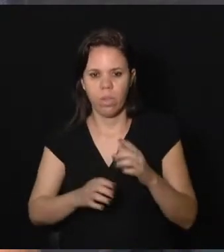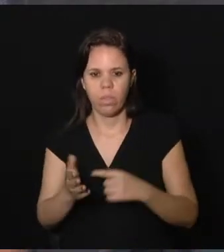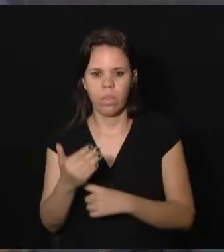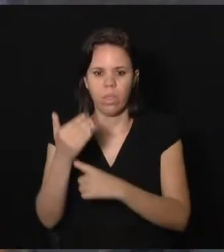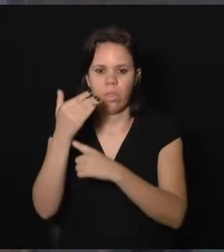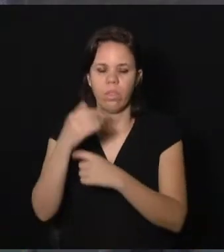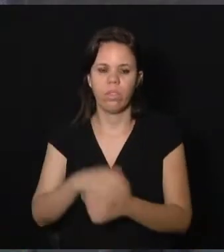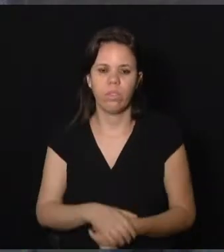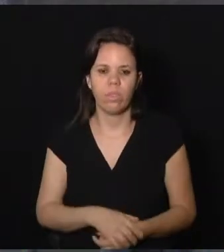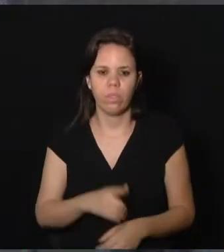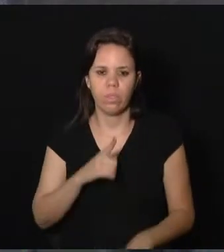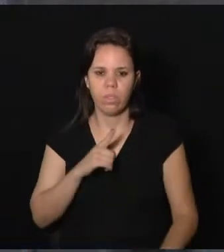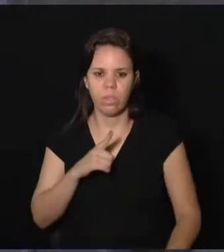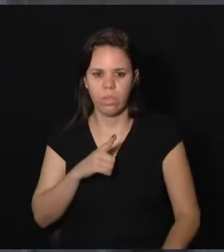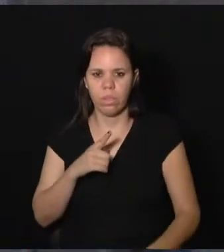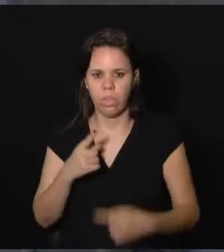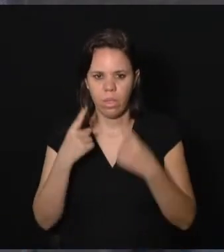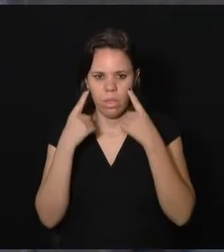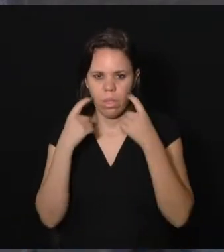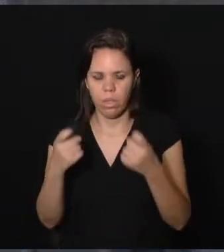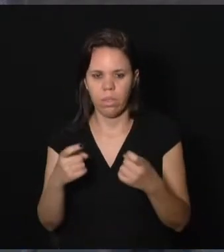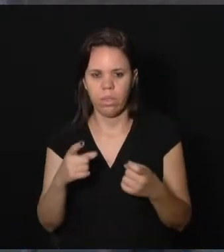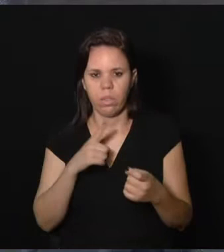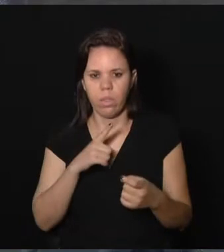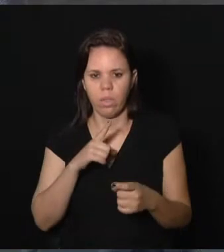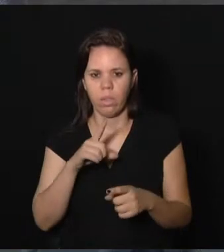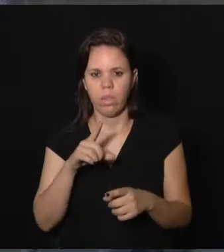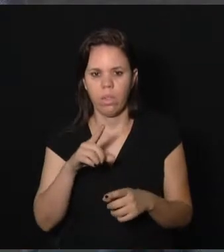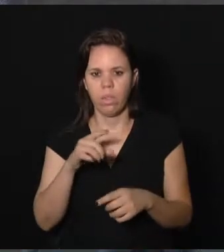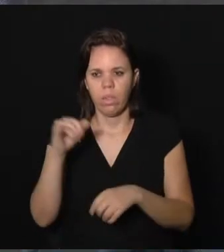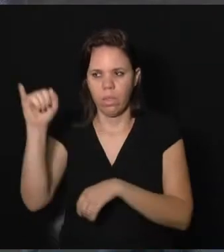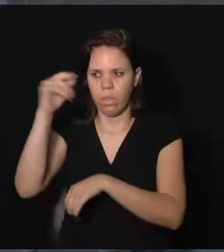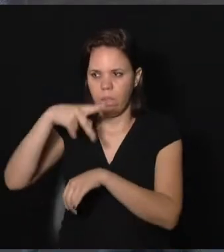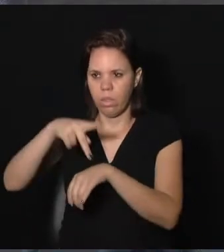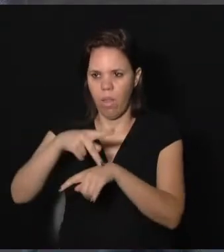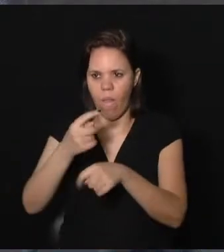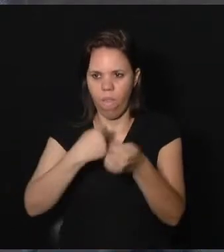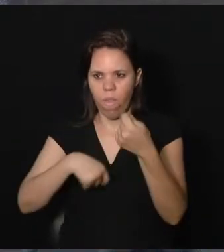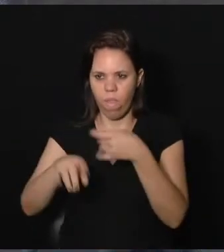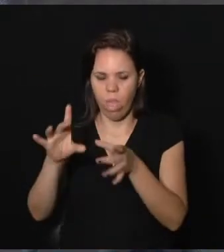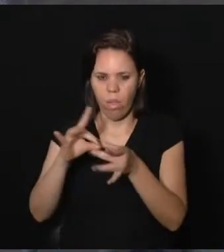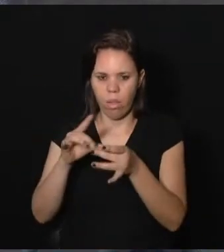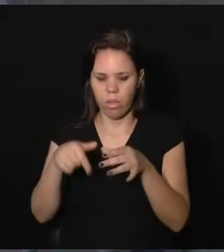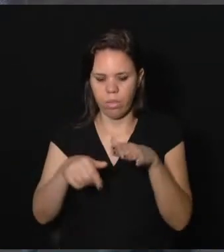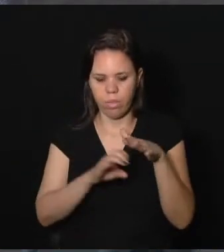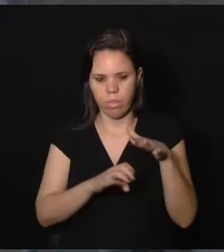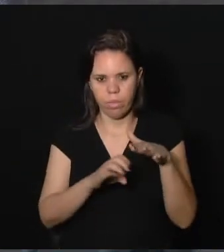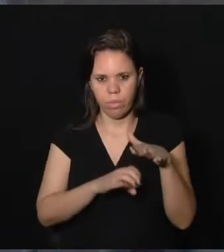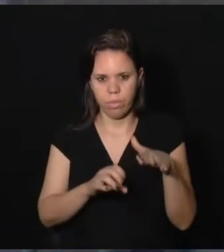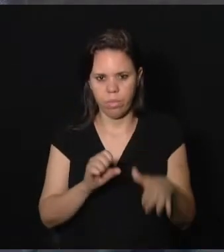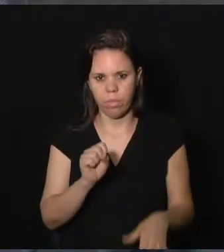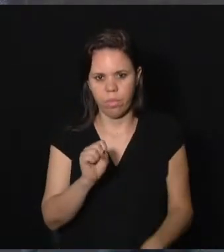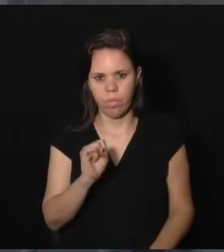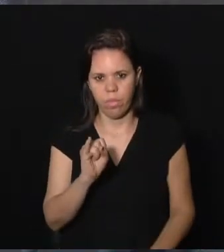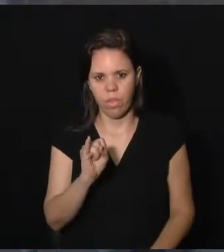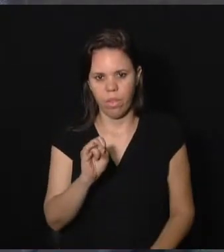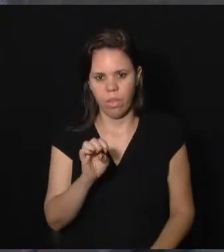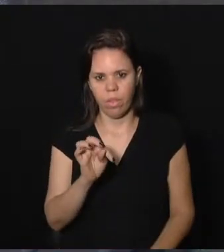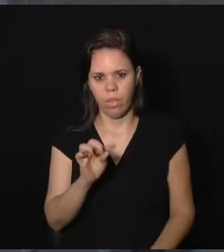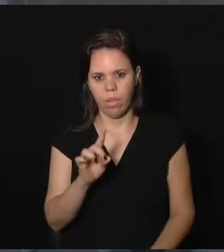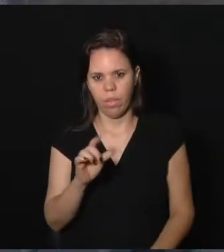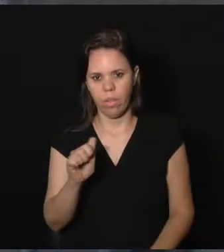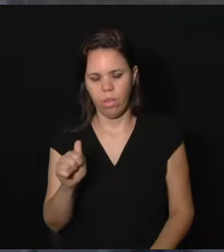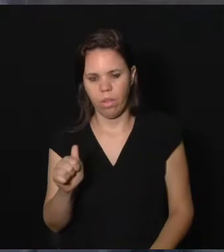tecnologia, que tenham interesses de se internacionalizar. Uma empresa aqui de Campinas, a Sensidia, que é uma empresa que fica